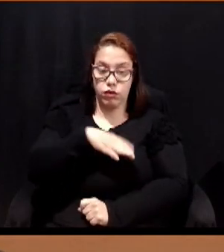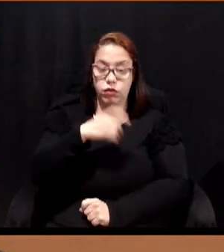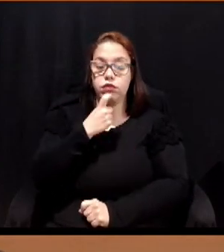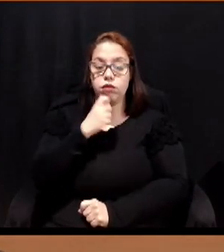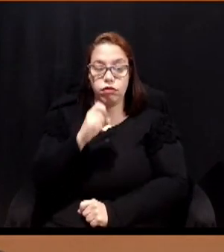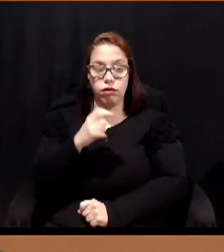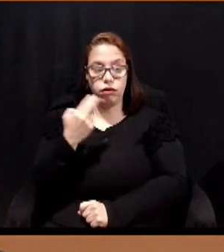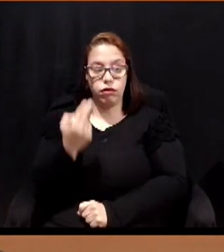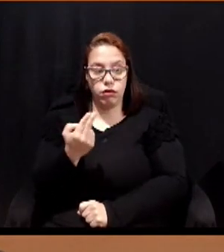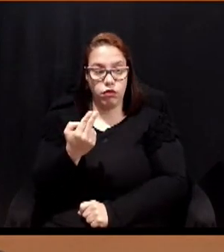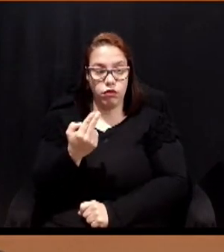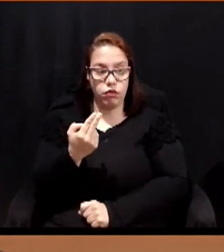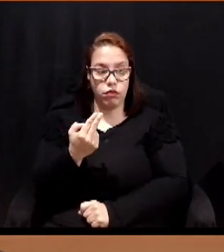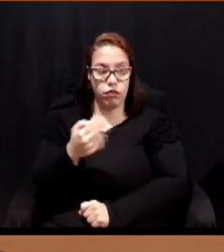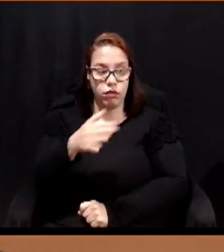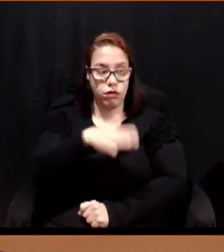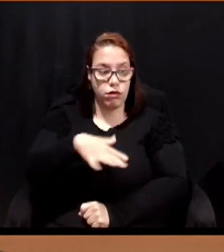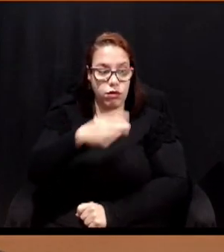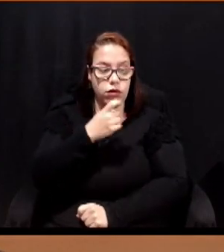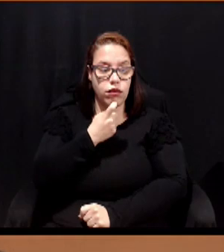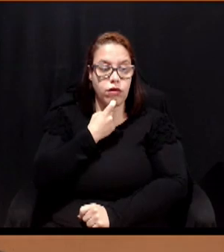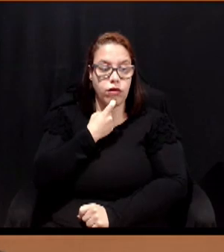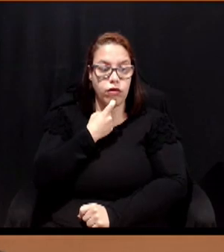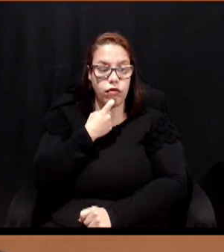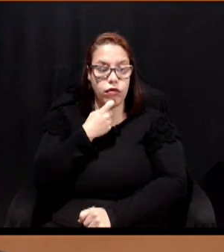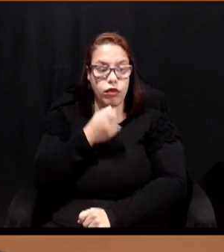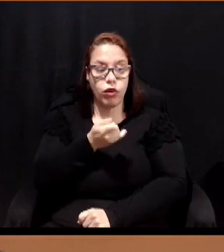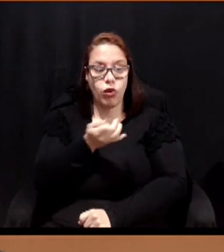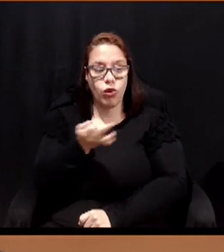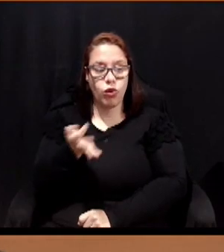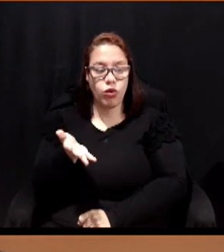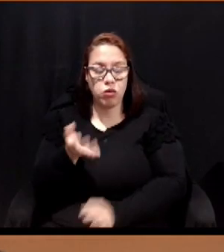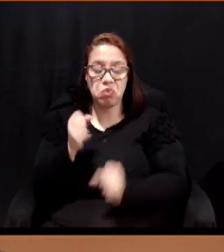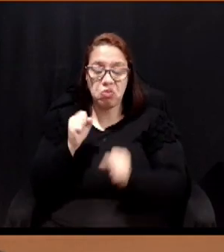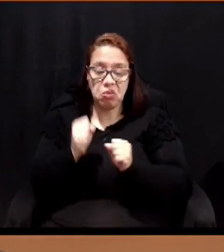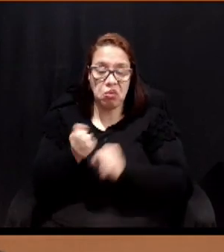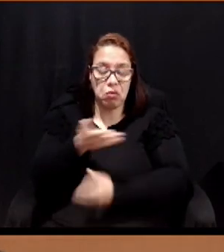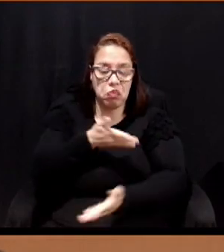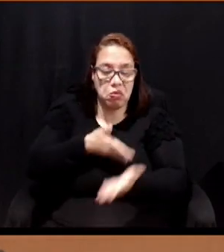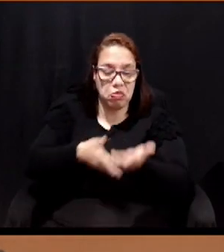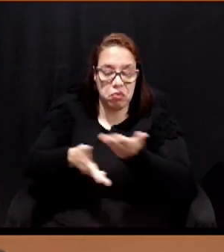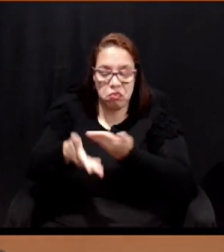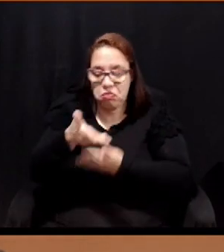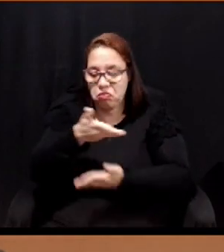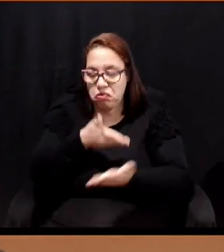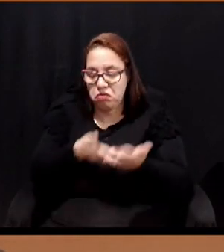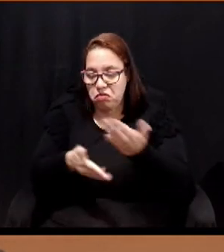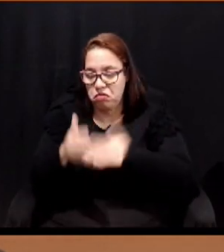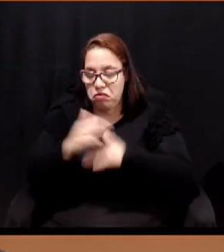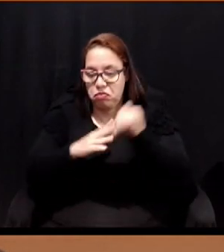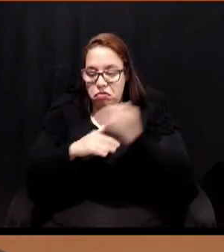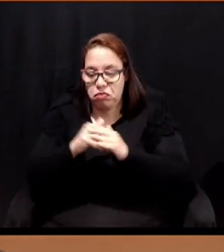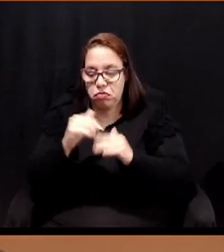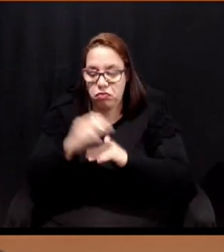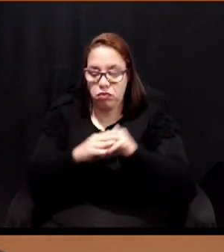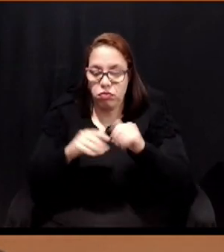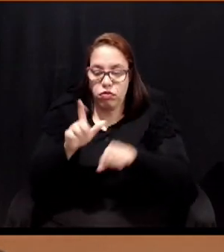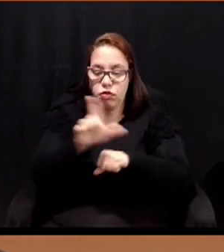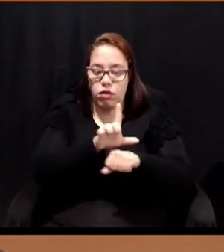de Campinas, quer dizer, quanto que a gente pode se envolver na área do comércio exterior,